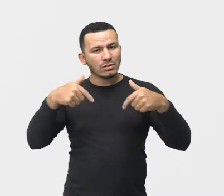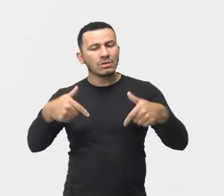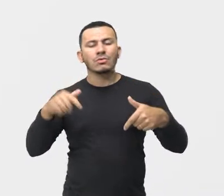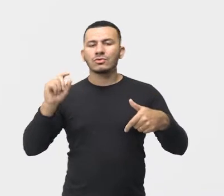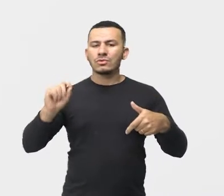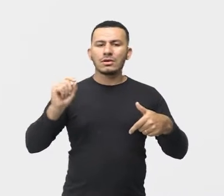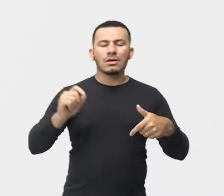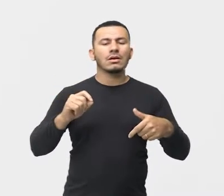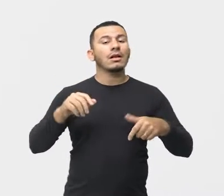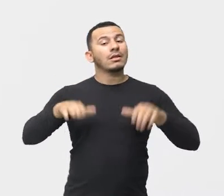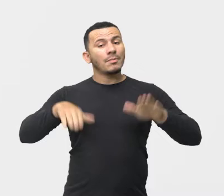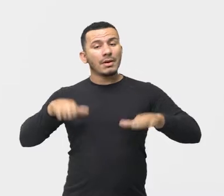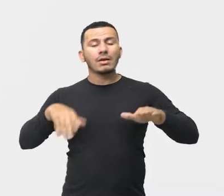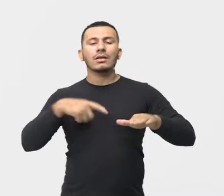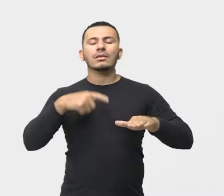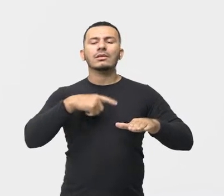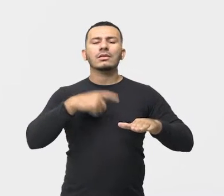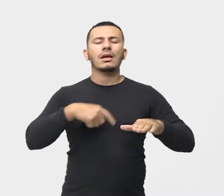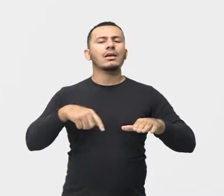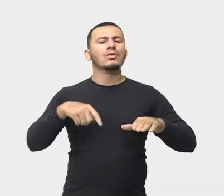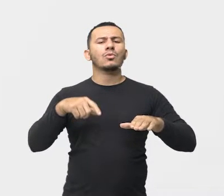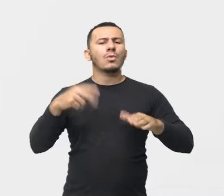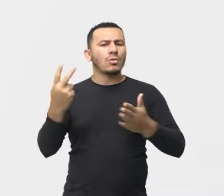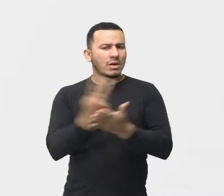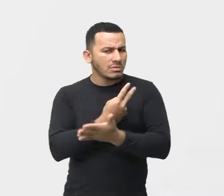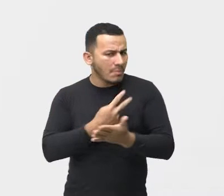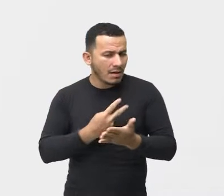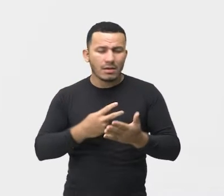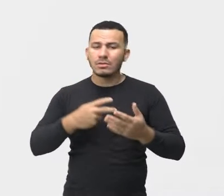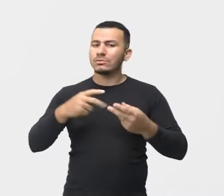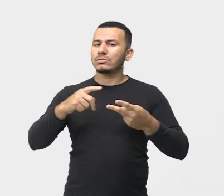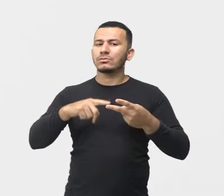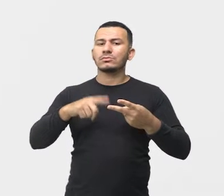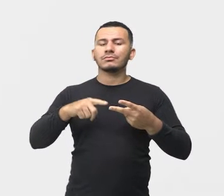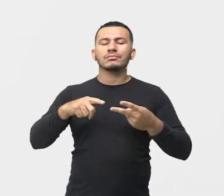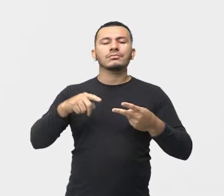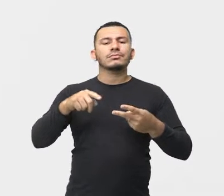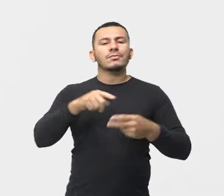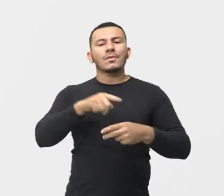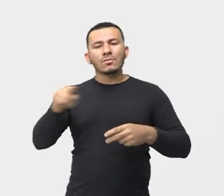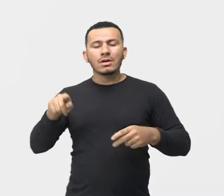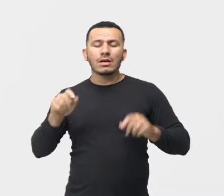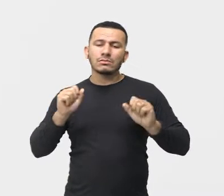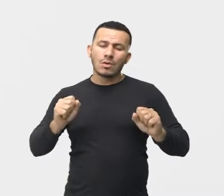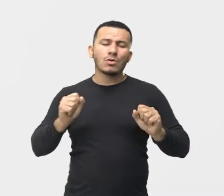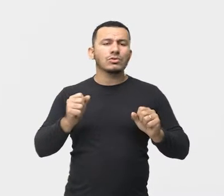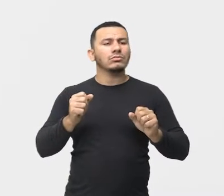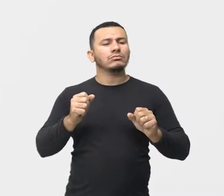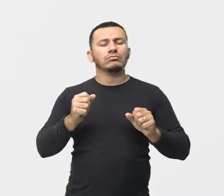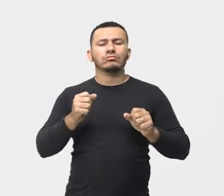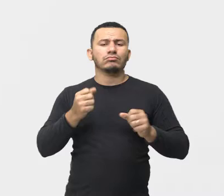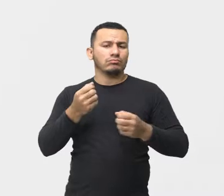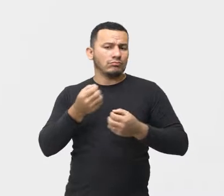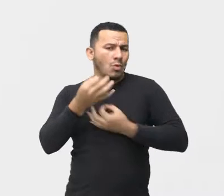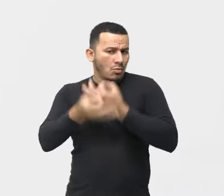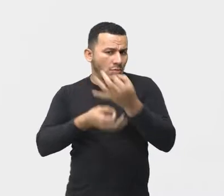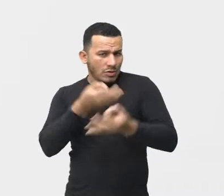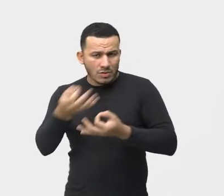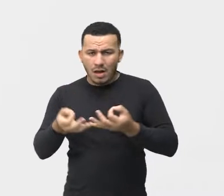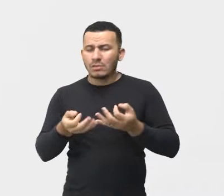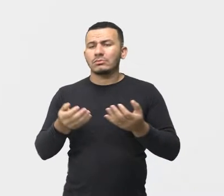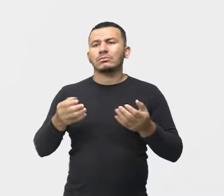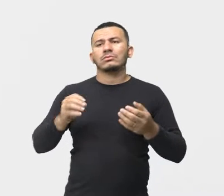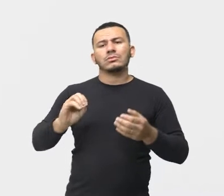ato de, a partir de um determinado fato, dizer, expressar